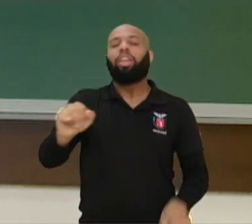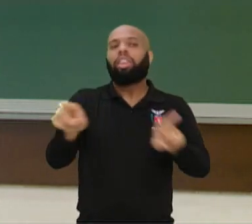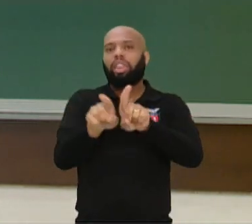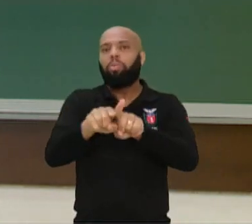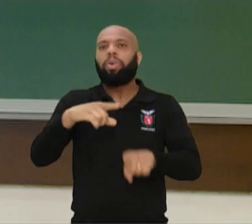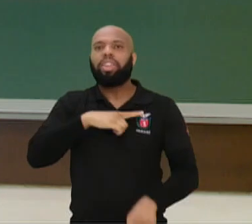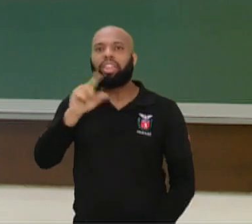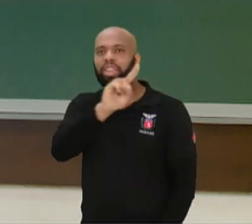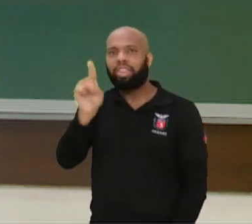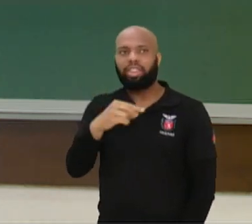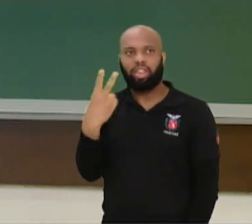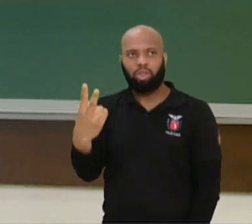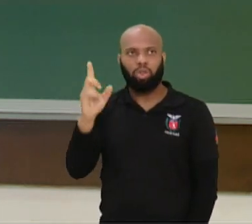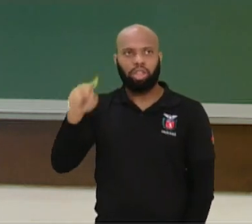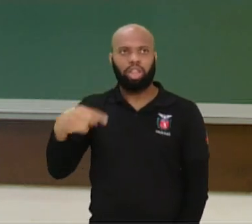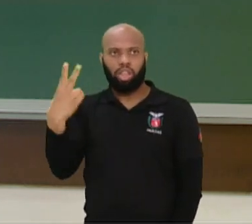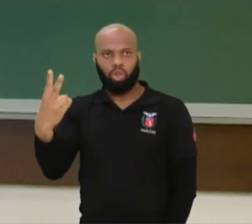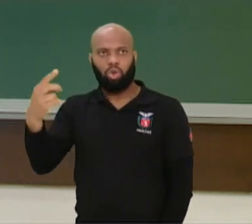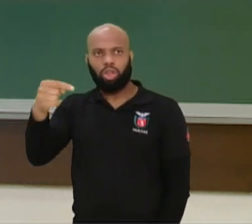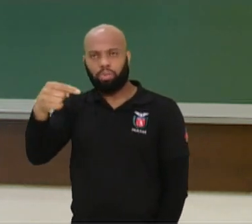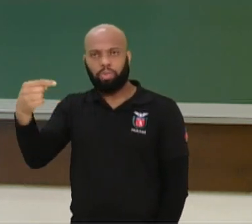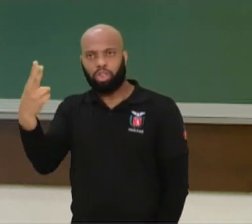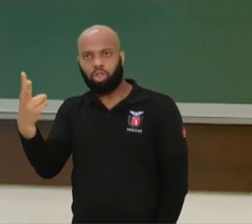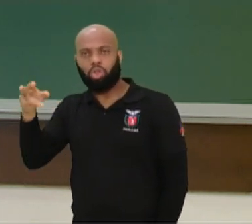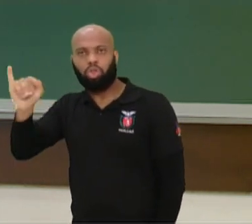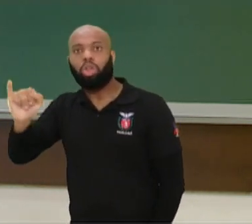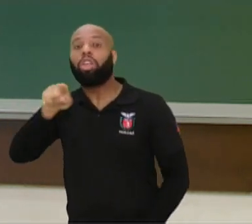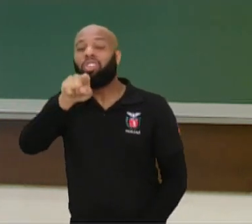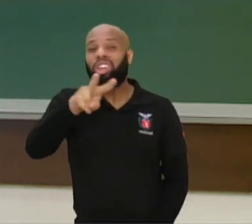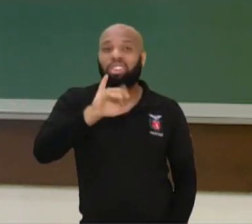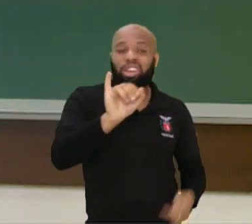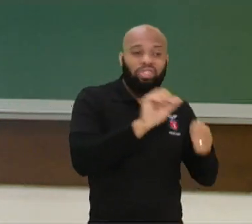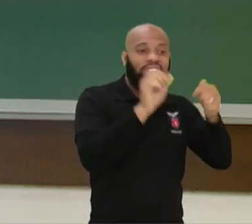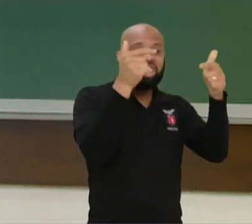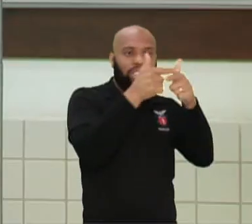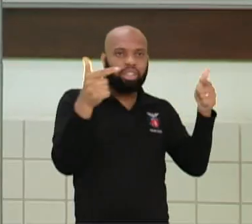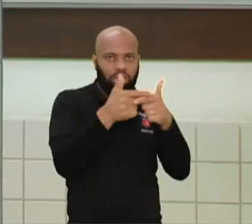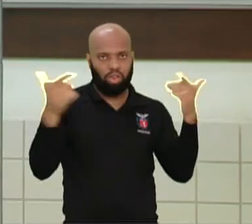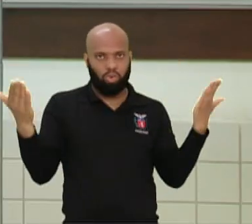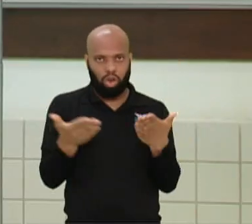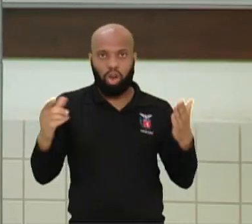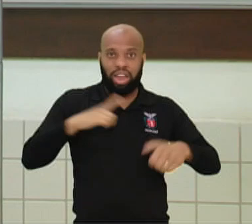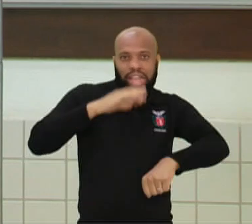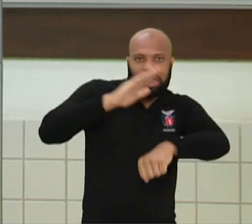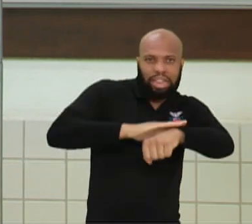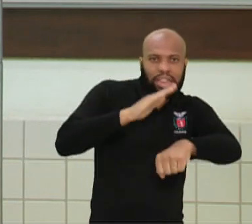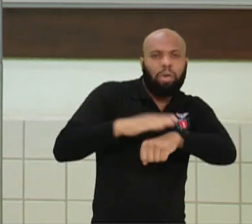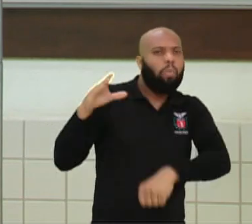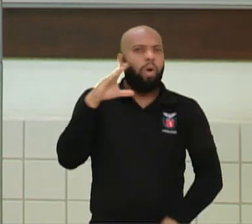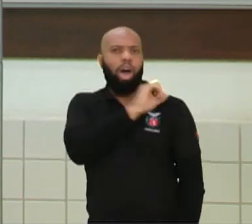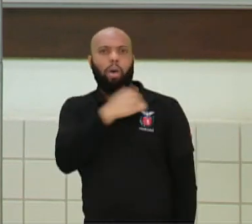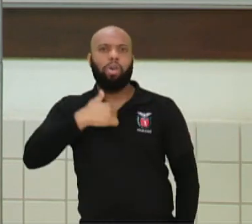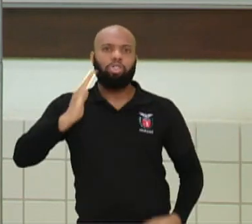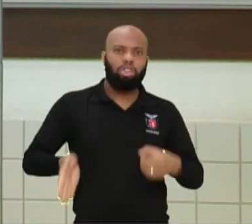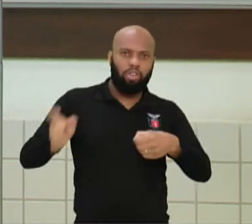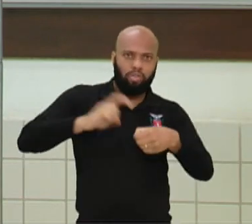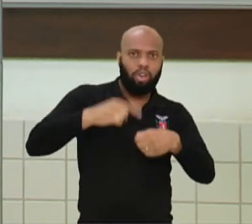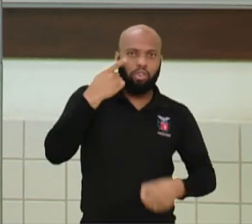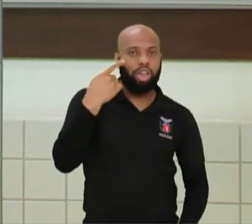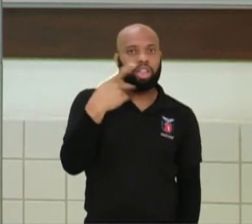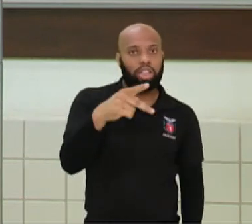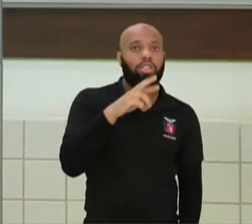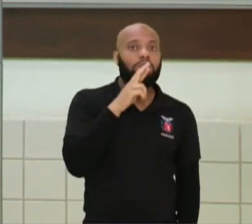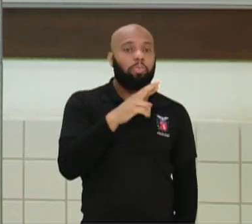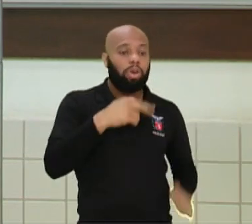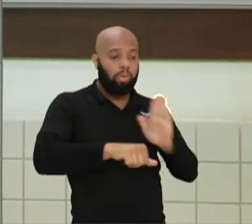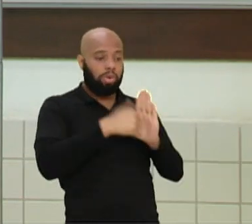3i, por Z2, que é 2 menos 2i. Então, rapidinho, não se esqueçam de